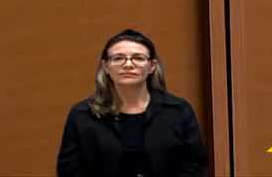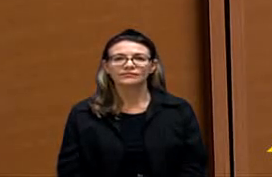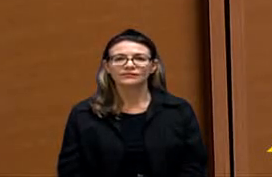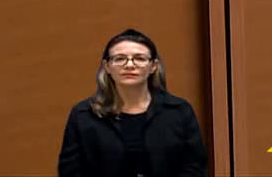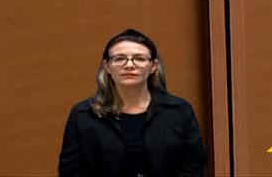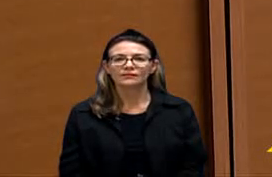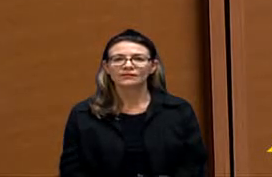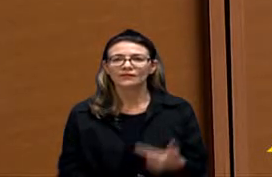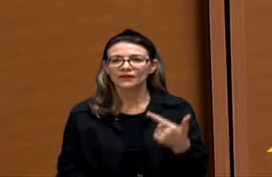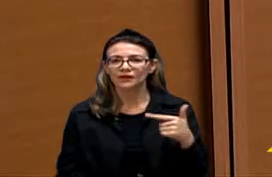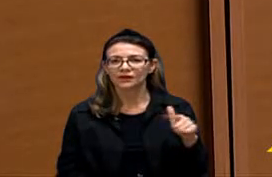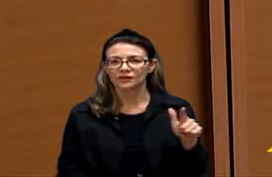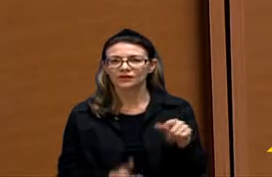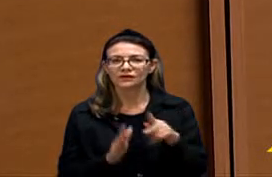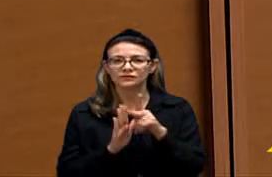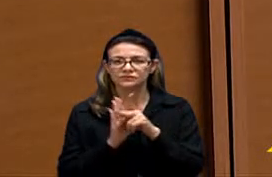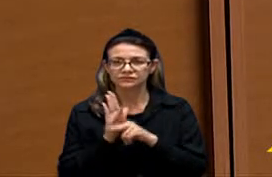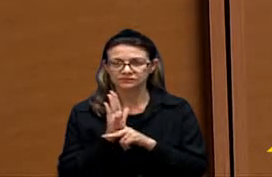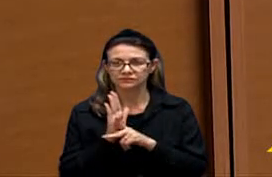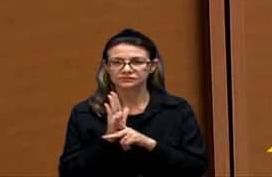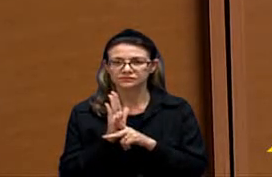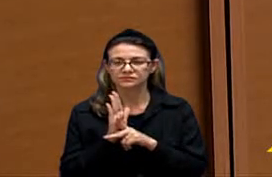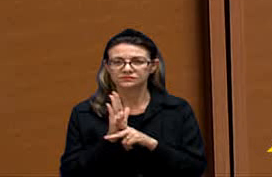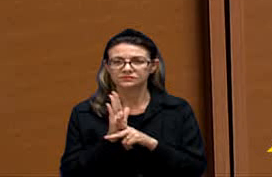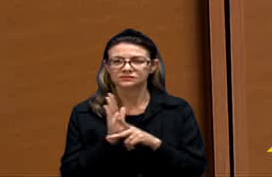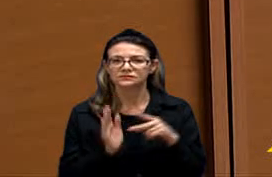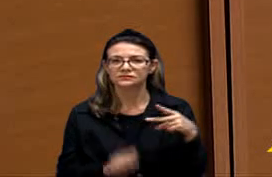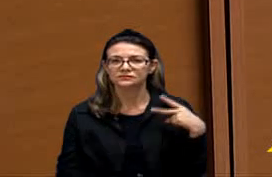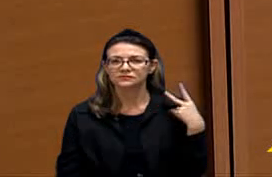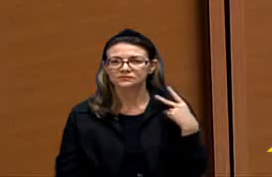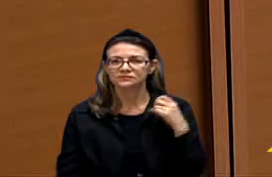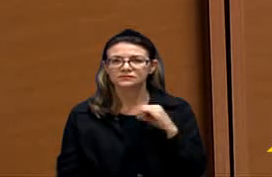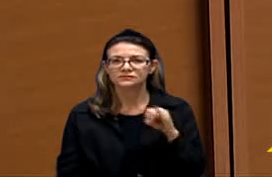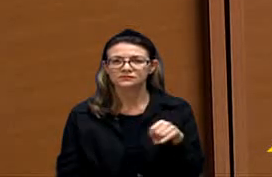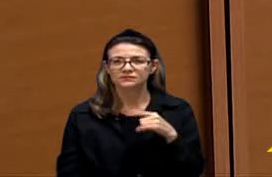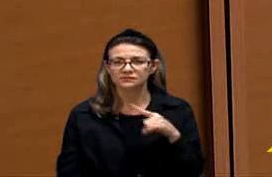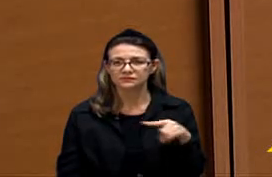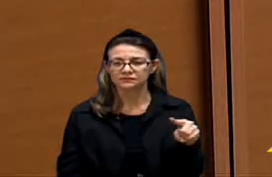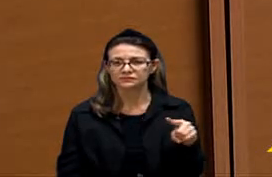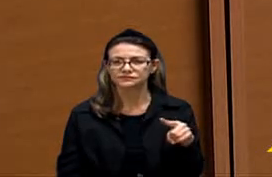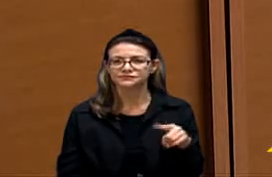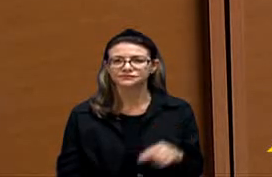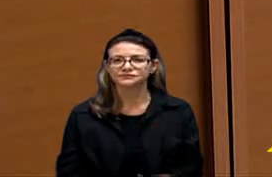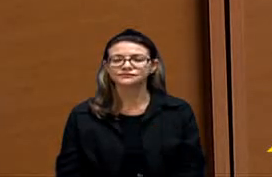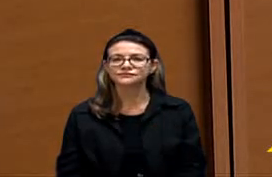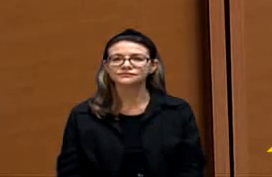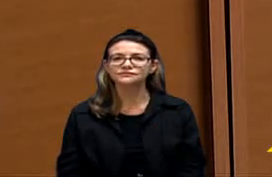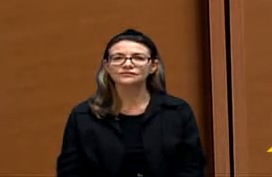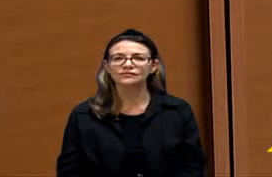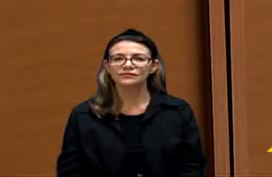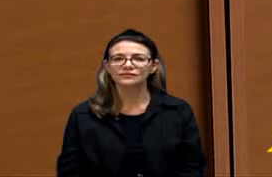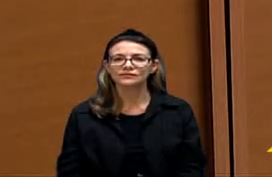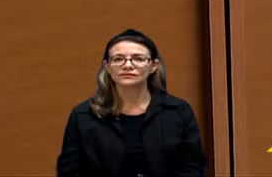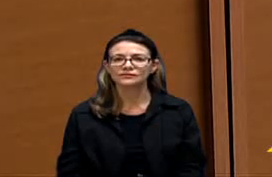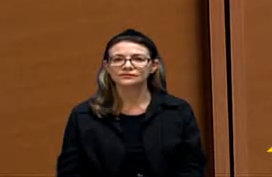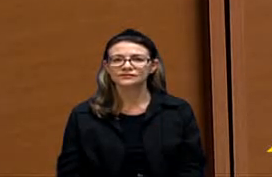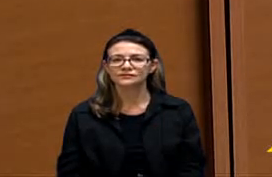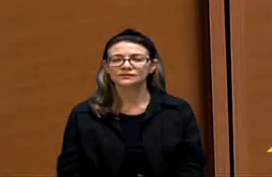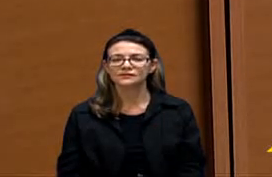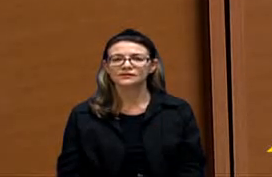o próximo projeto é de sua autoria Vereador Jet que é o 44224 que estabelece como critério